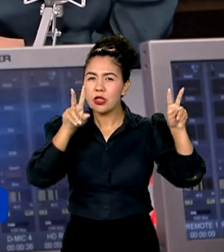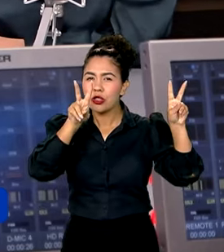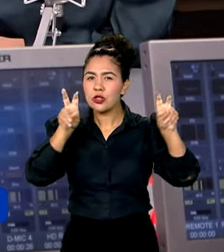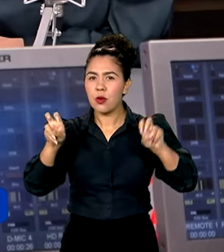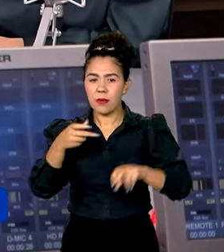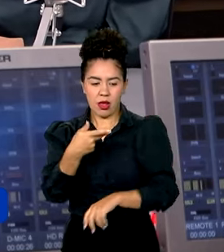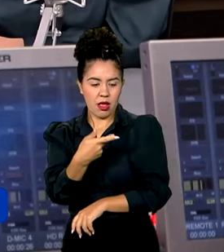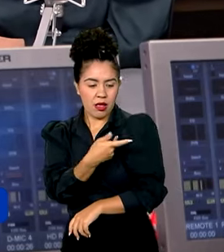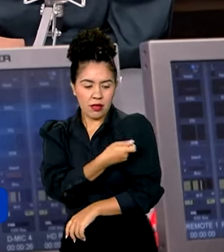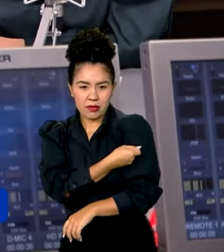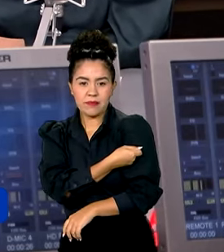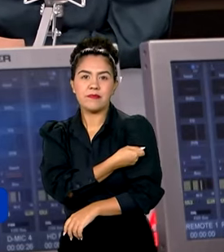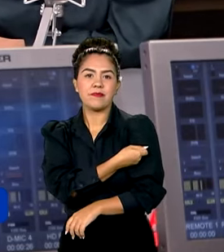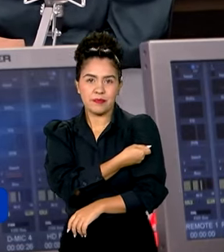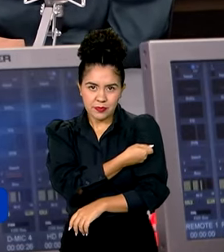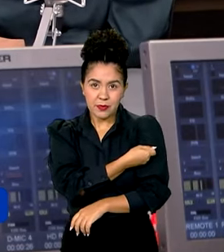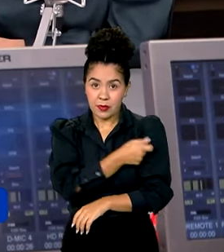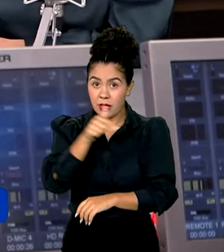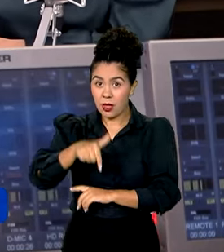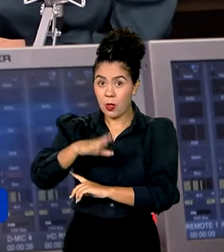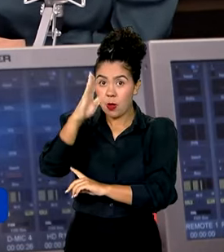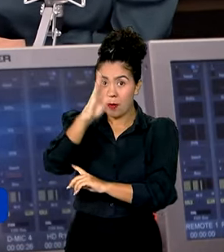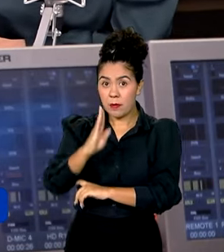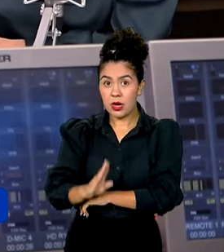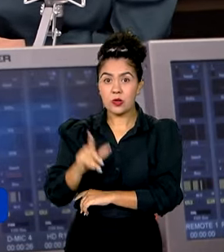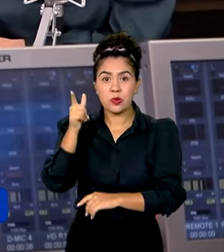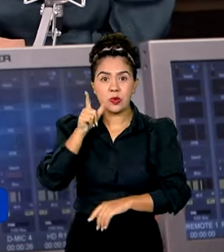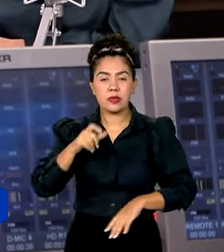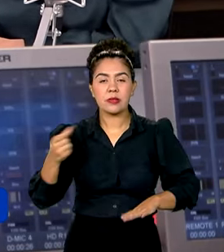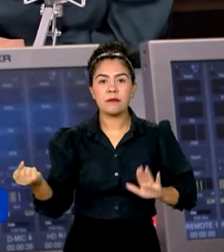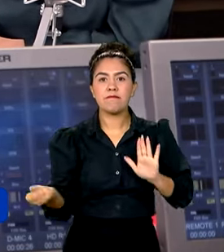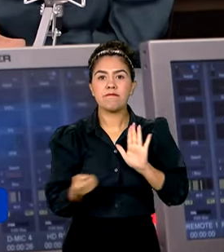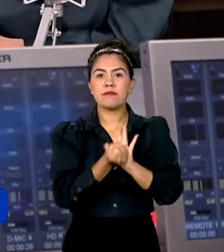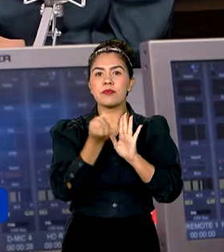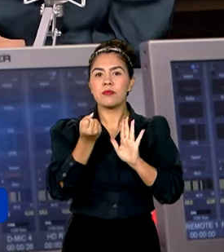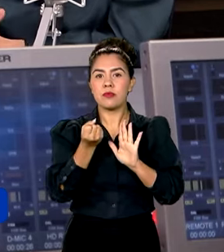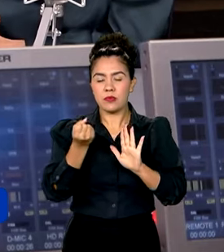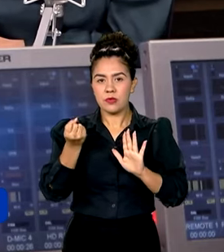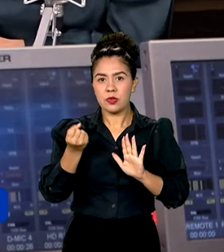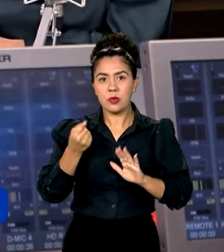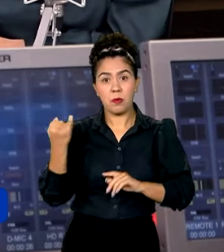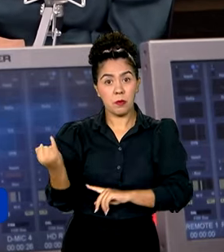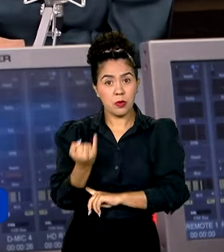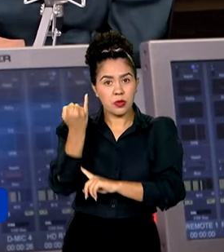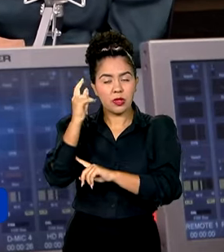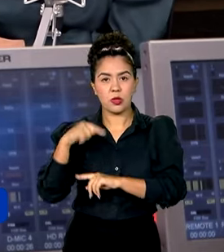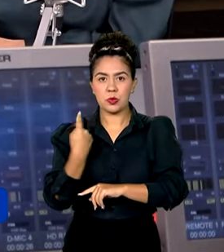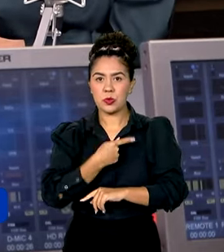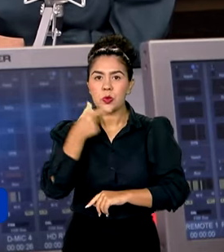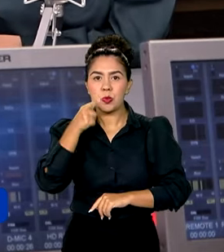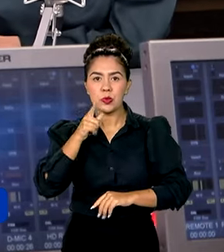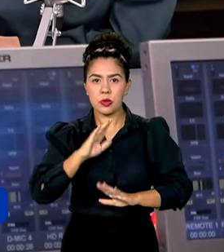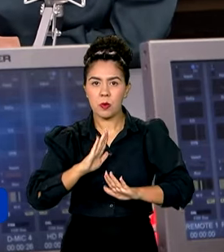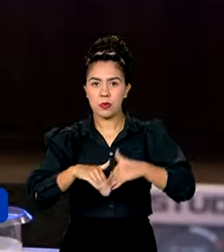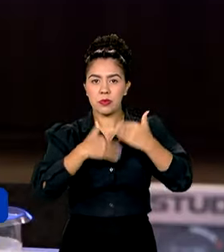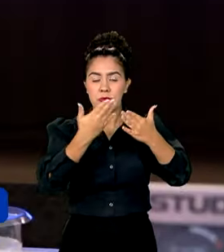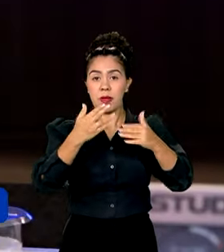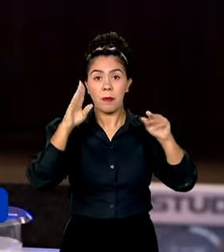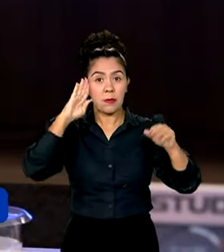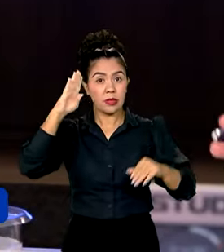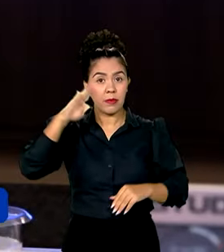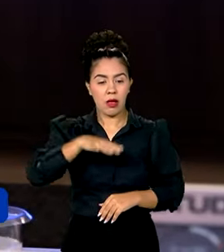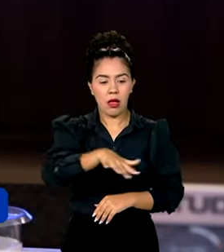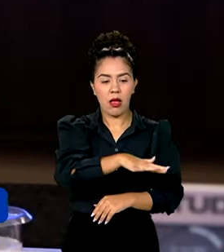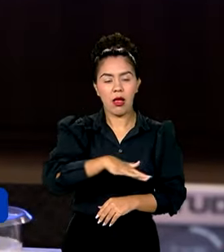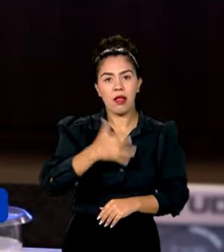ministra o Brasil e conseguiu uma marca importante sai avançamos na vacinação infantil e